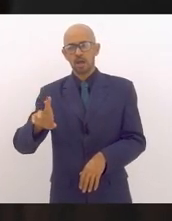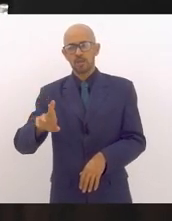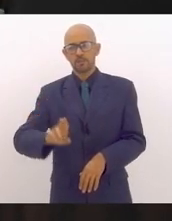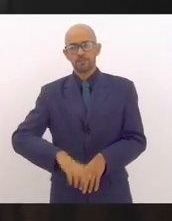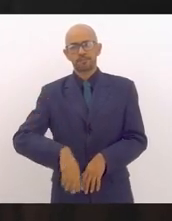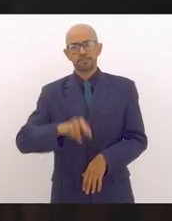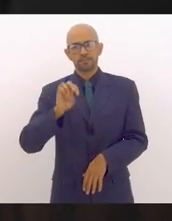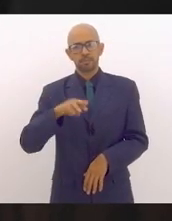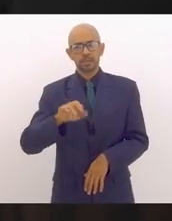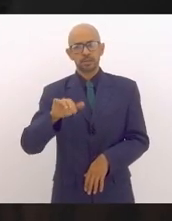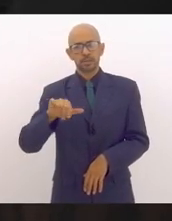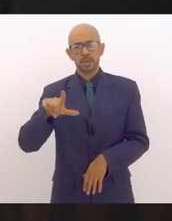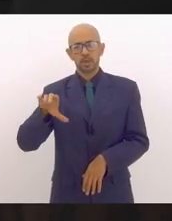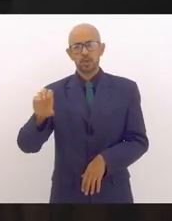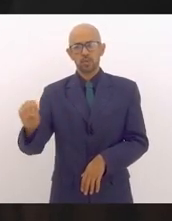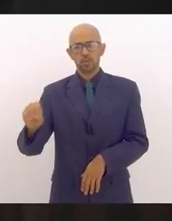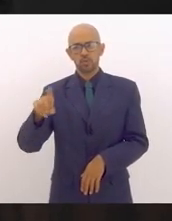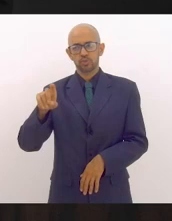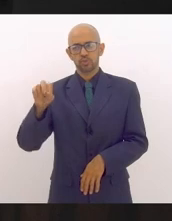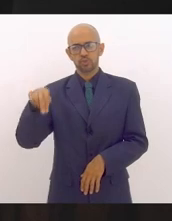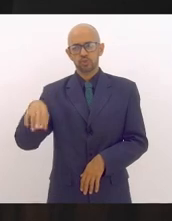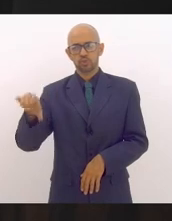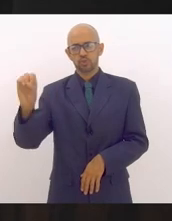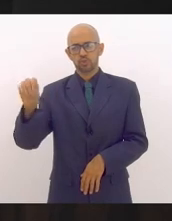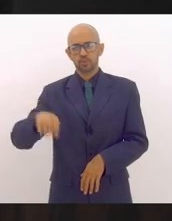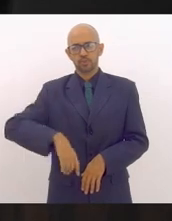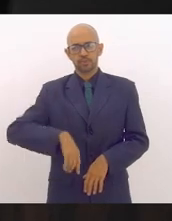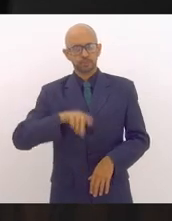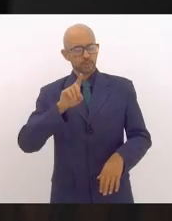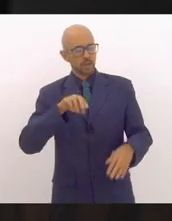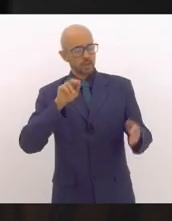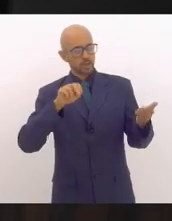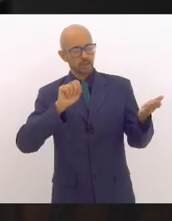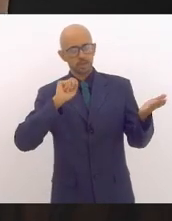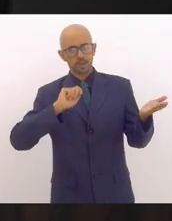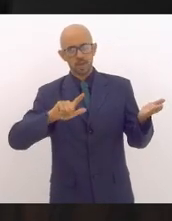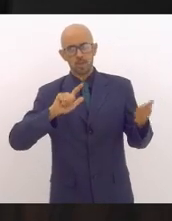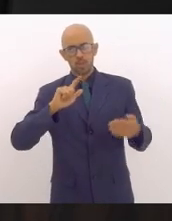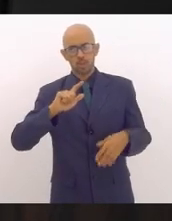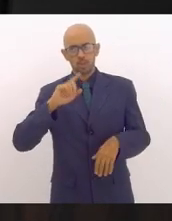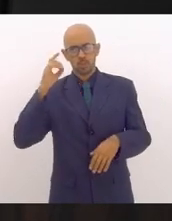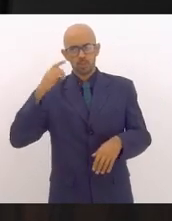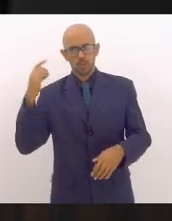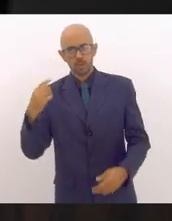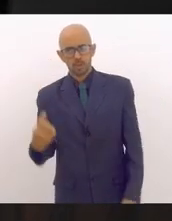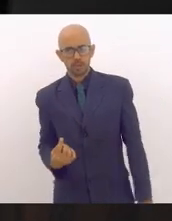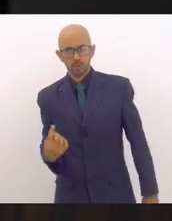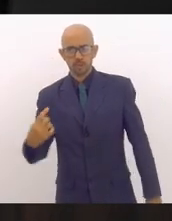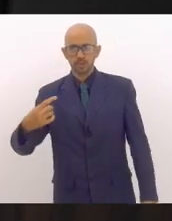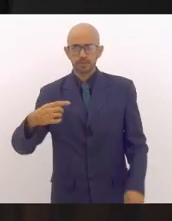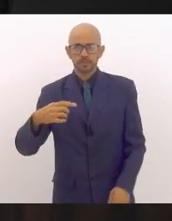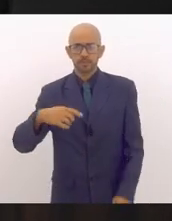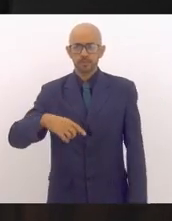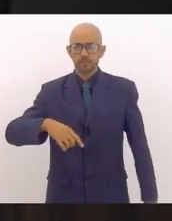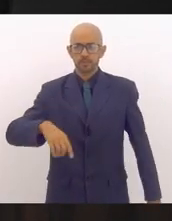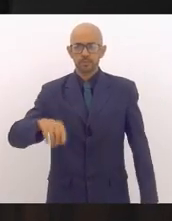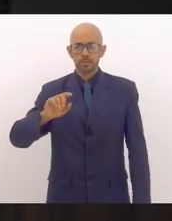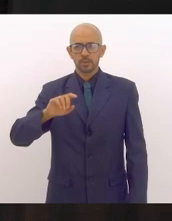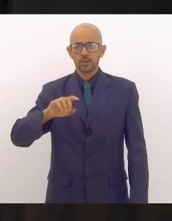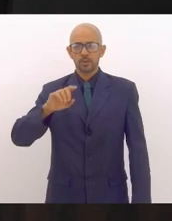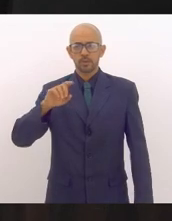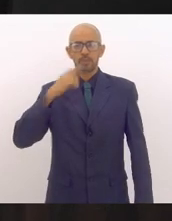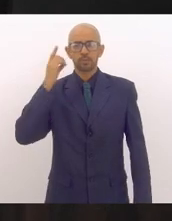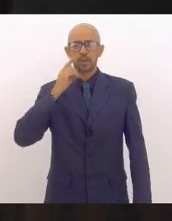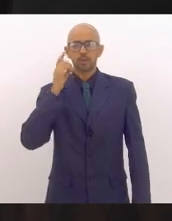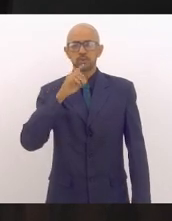Marcelo Dino, deputado Daniel, deputada Dani e deputado Zaca,